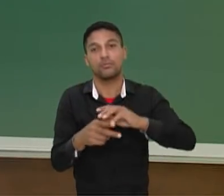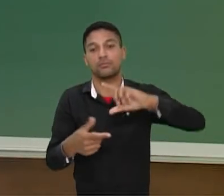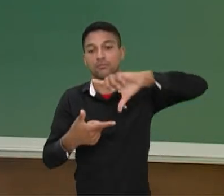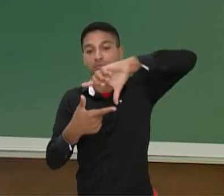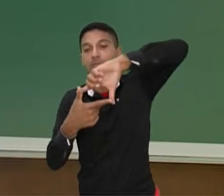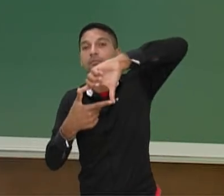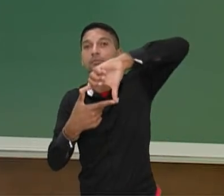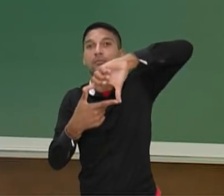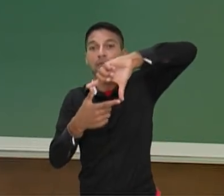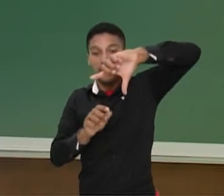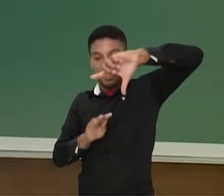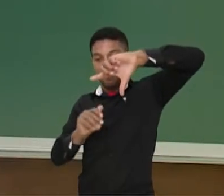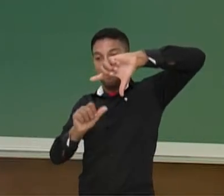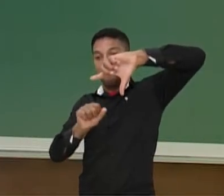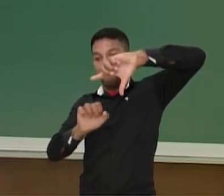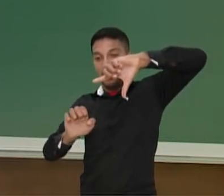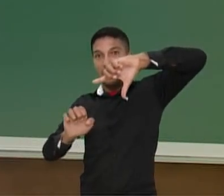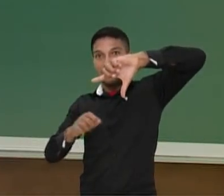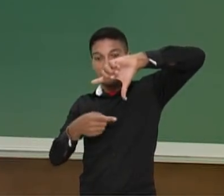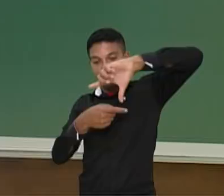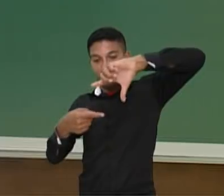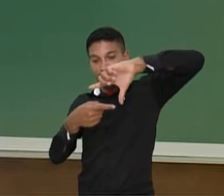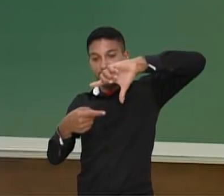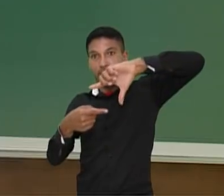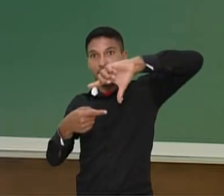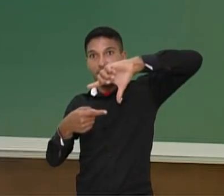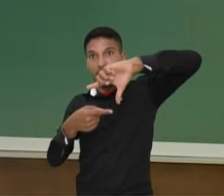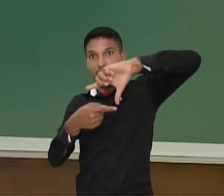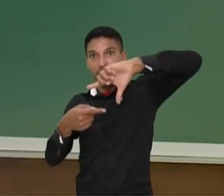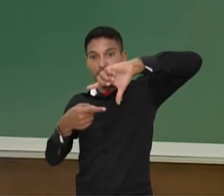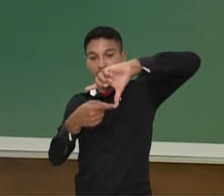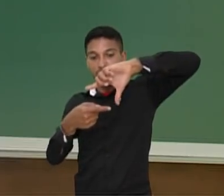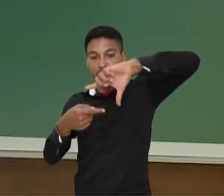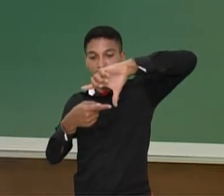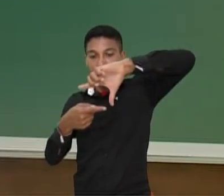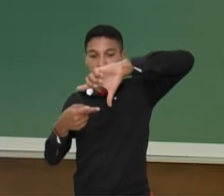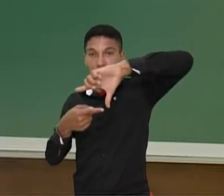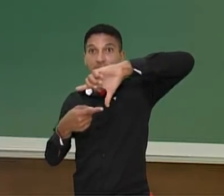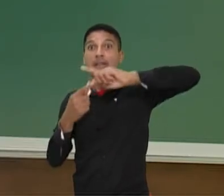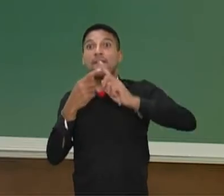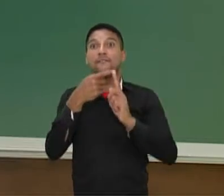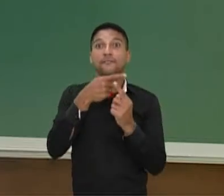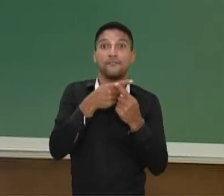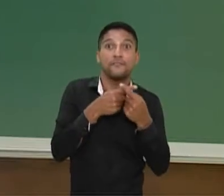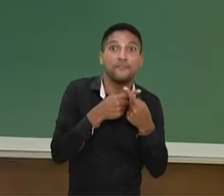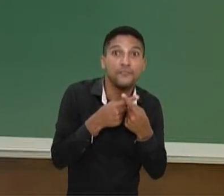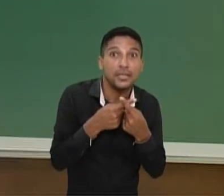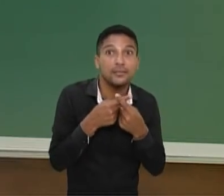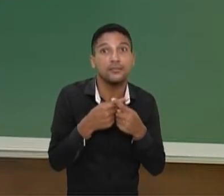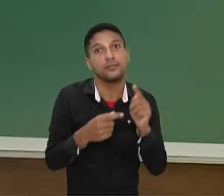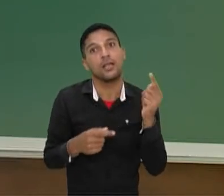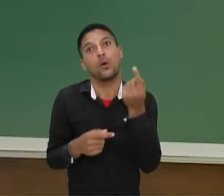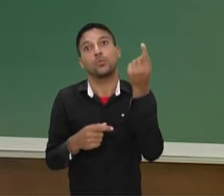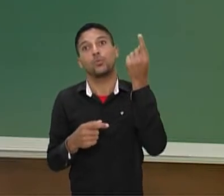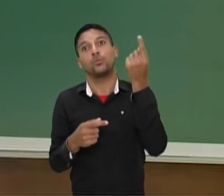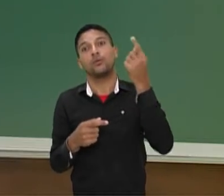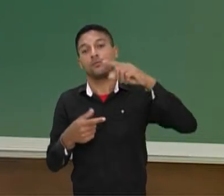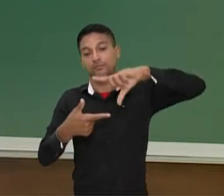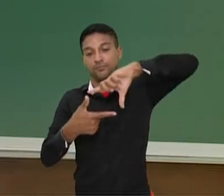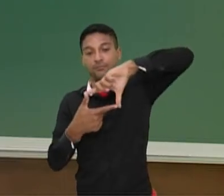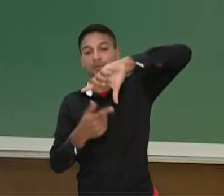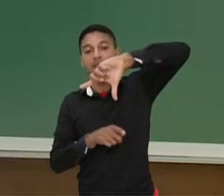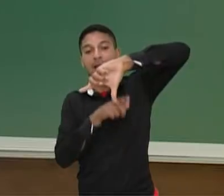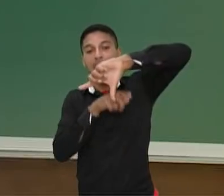questões do SAEP, Prova Brasil e até vestibulares, elas têm os distratores. O que são os distratores?